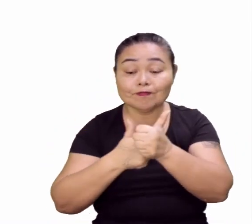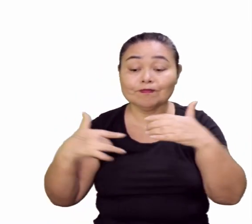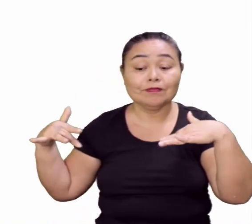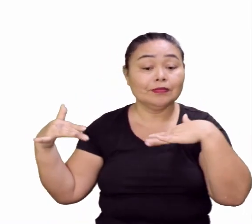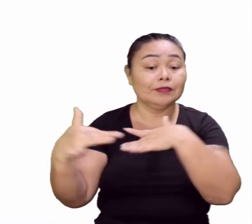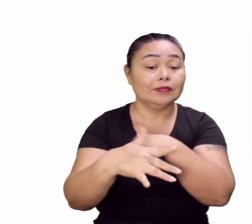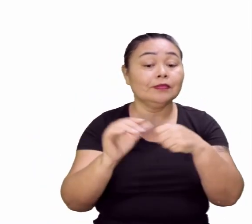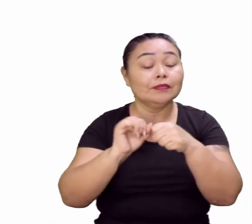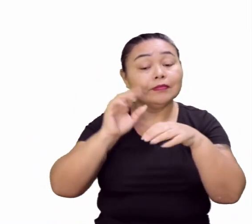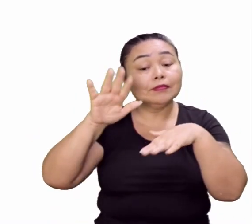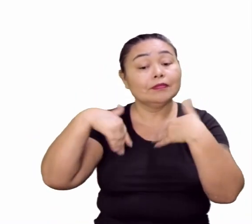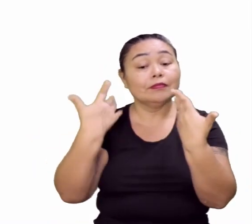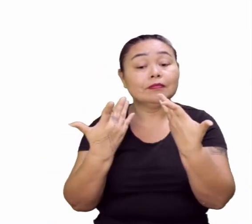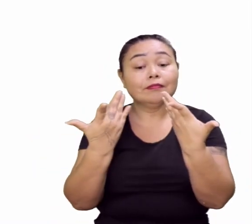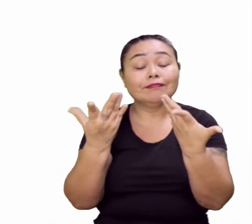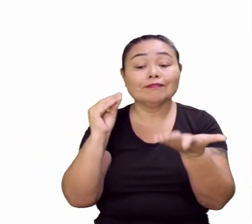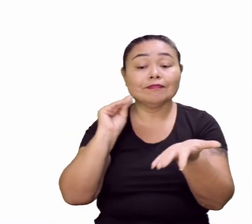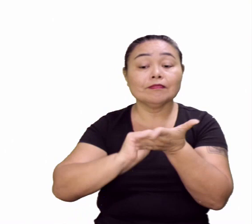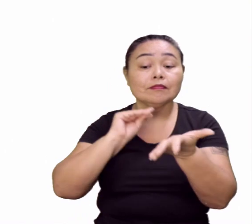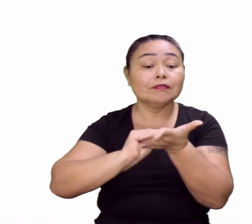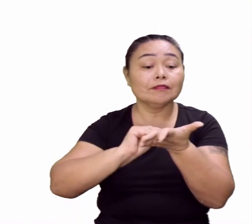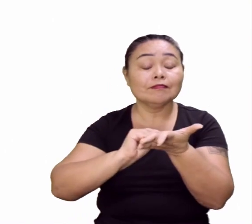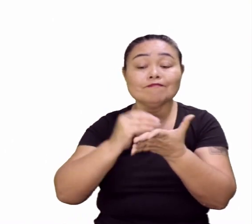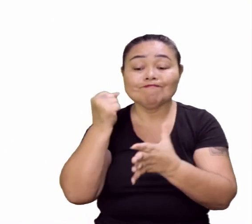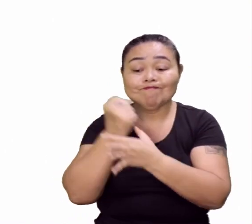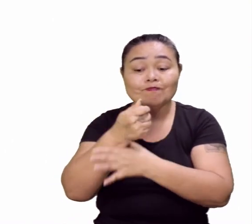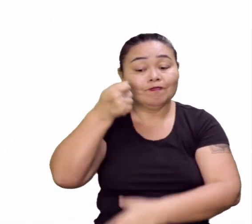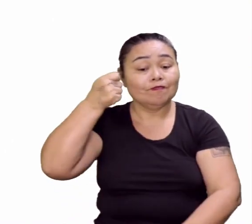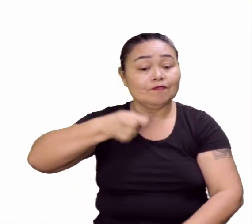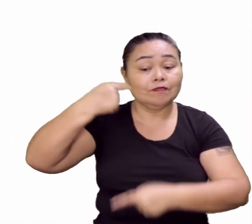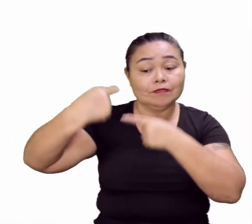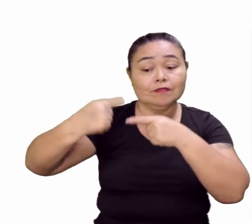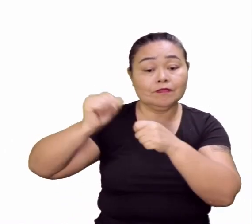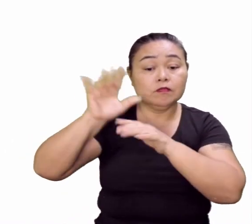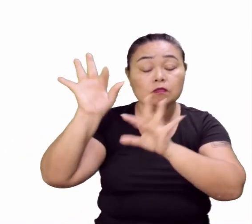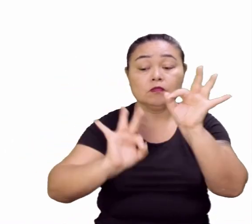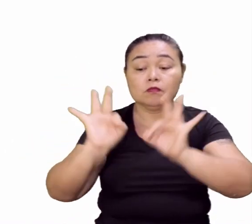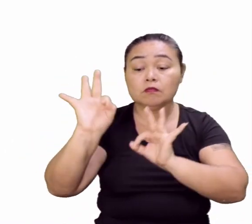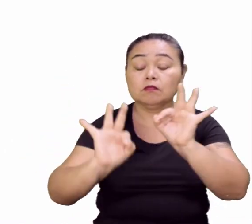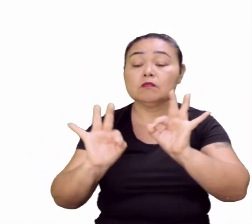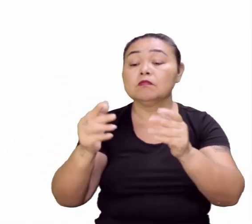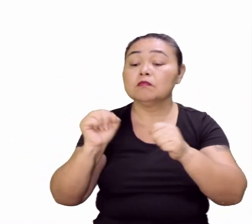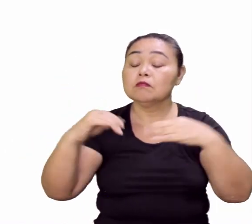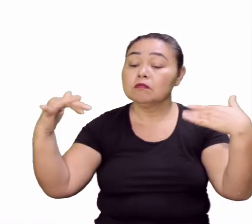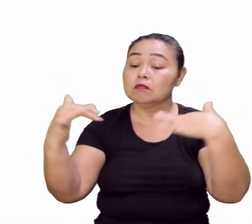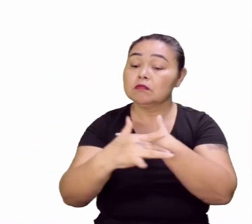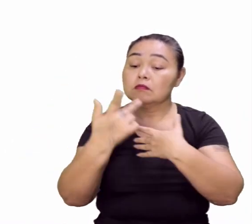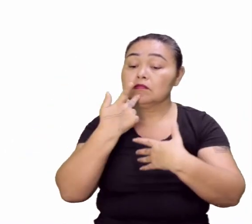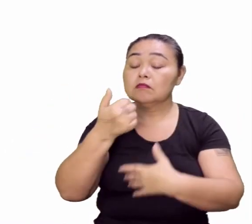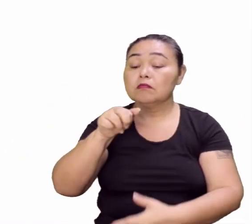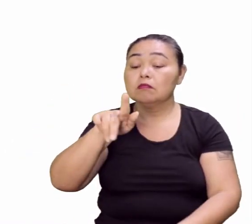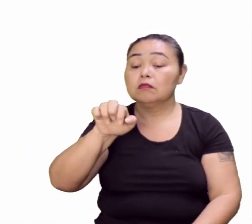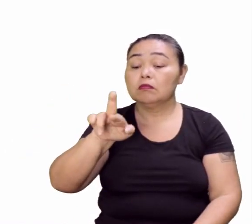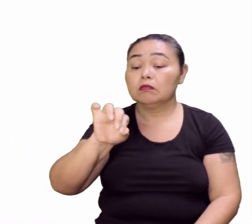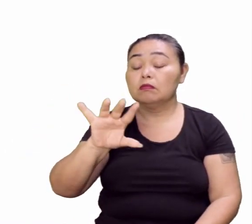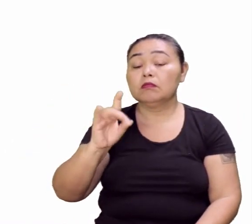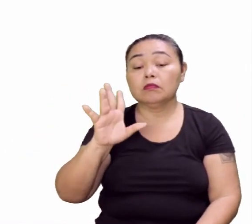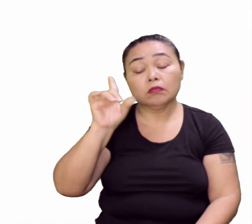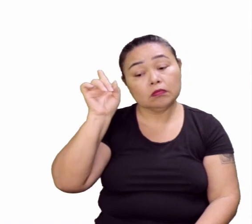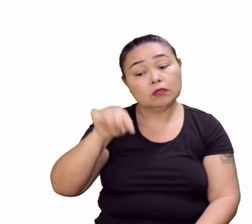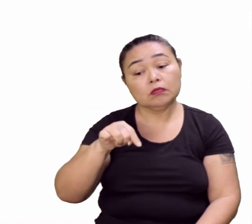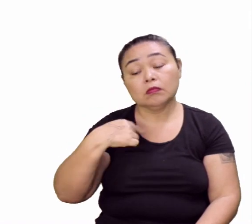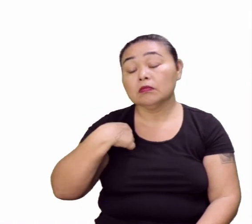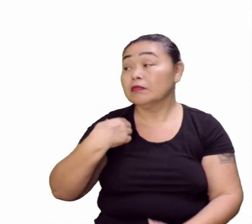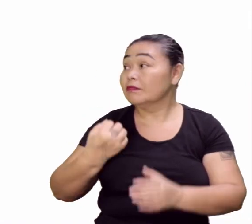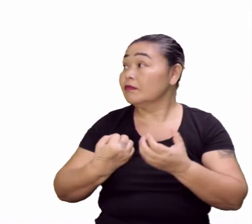urbanização, além da total carência de uma firme política de planejamento urbano. Como o professor Rogério falou,